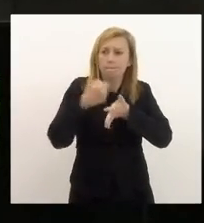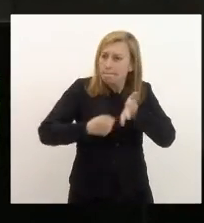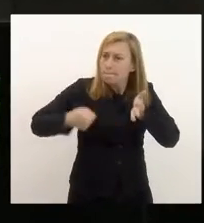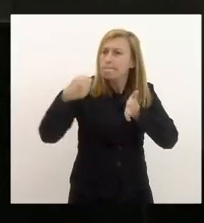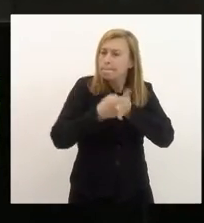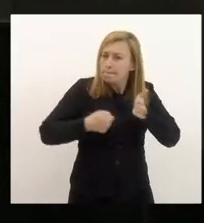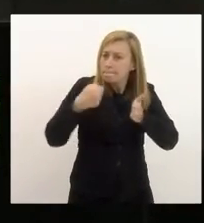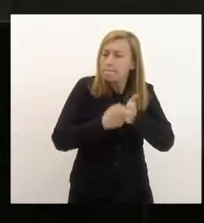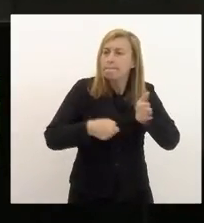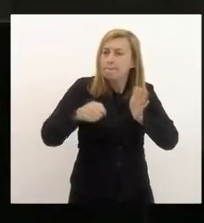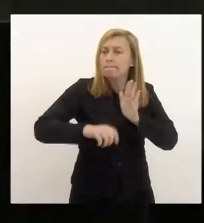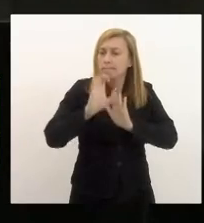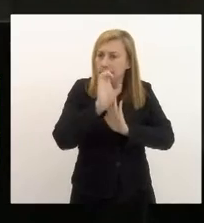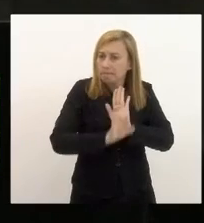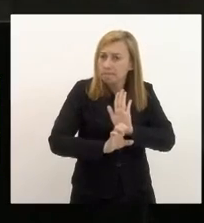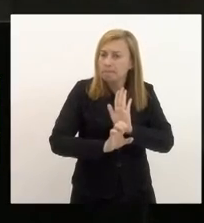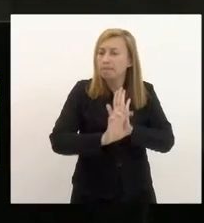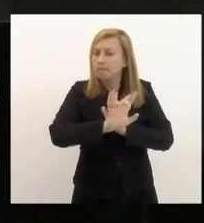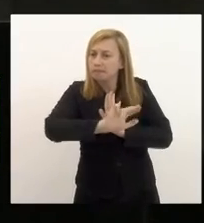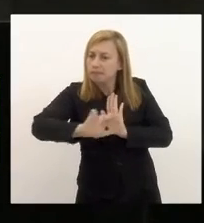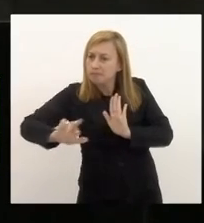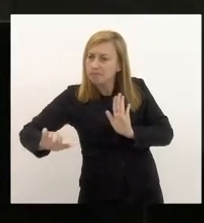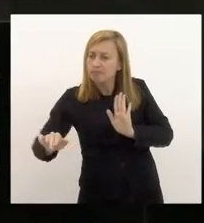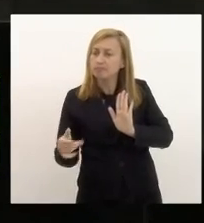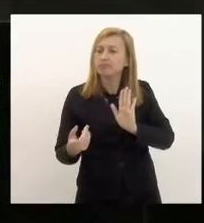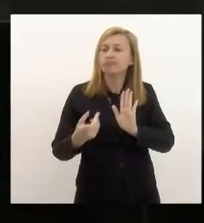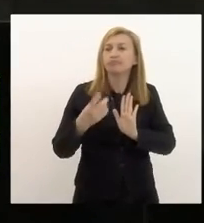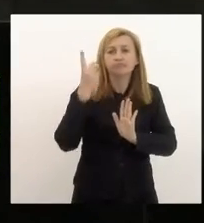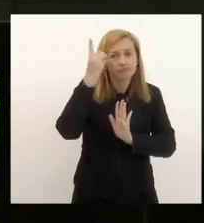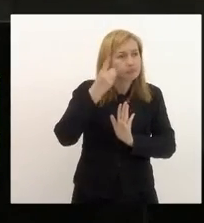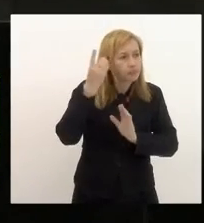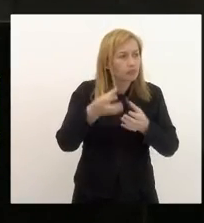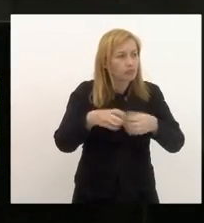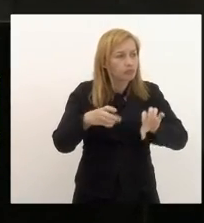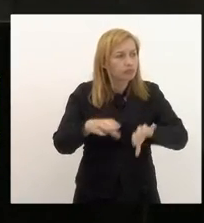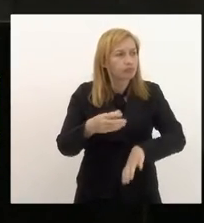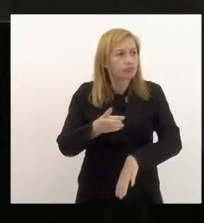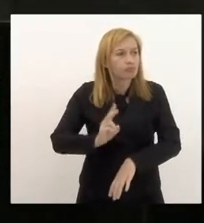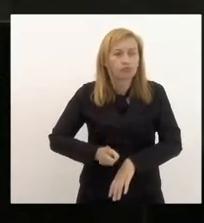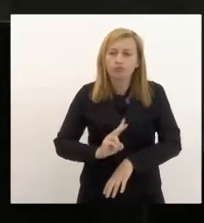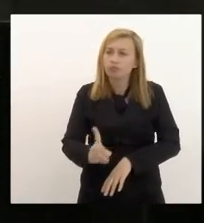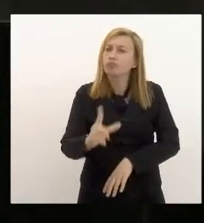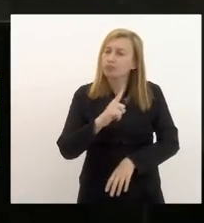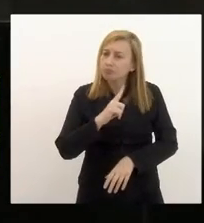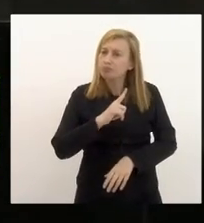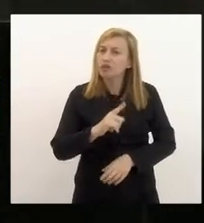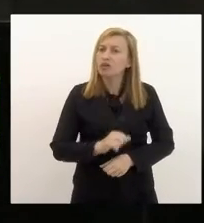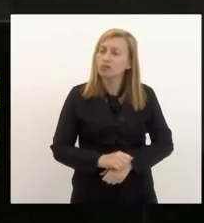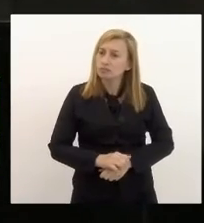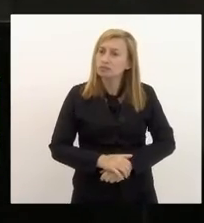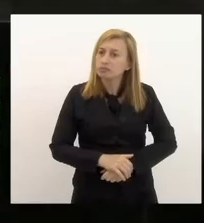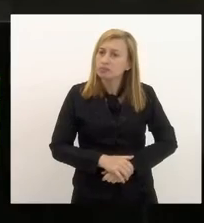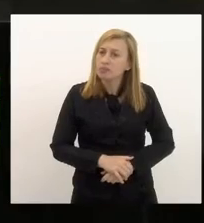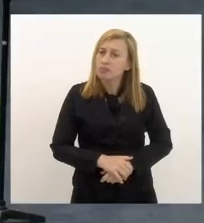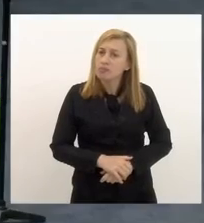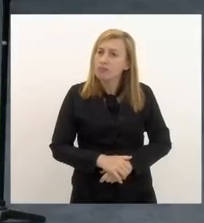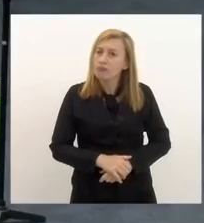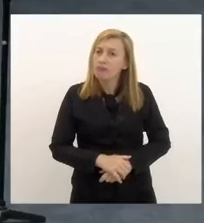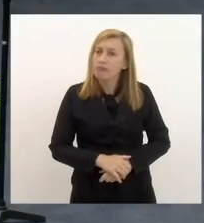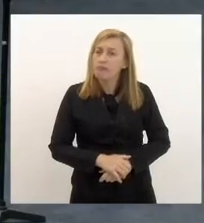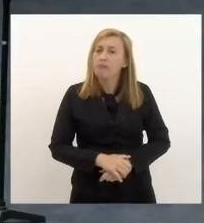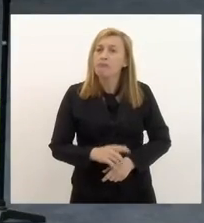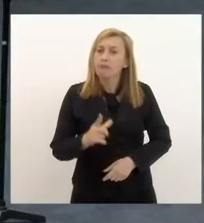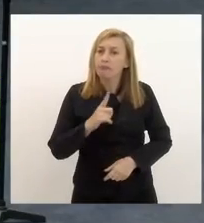tem membros de ver se Deputado para que o concurso público continuar existindo para que a vacância tenha a